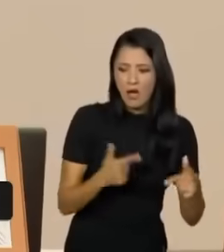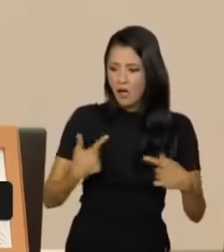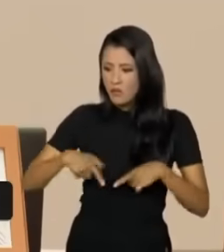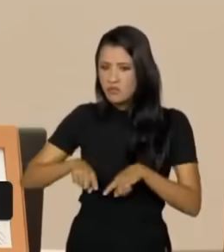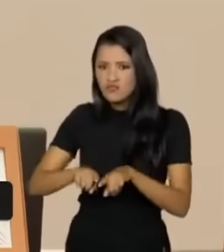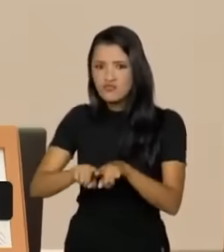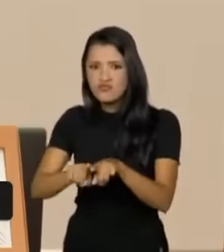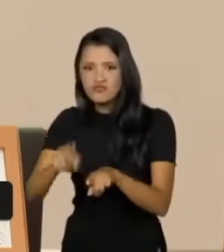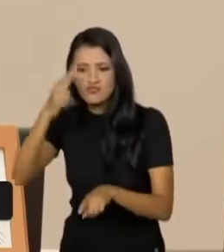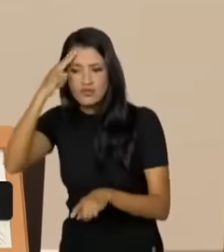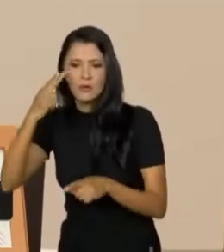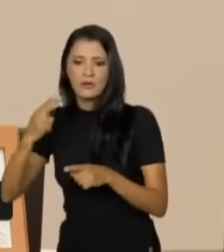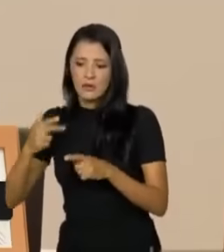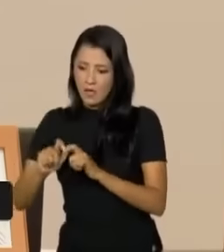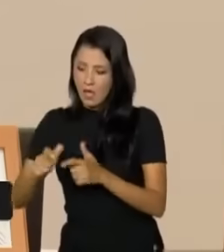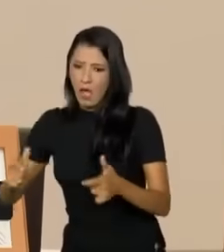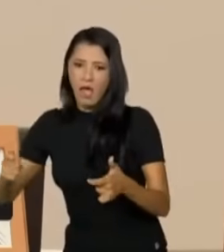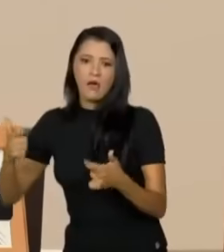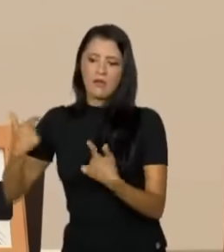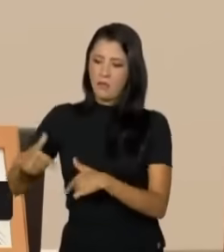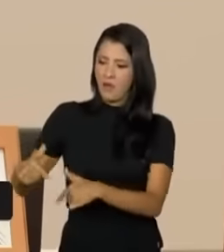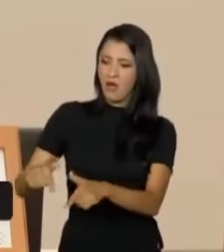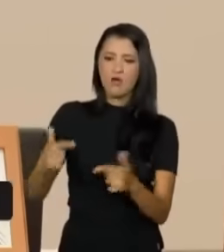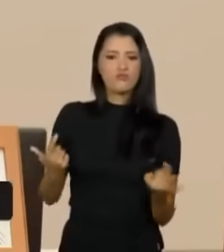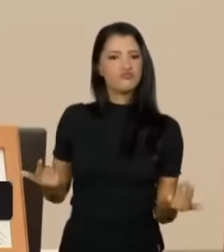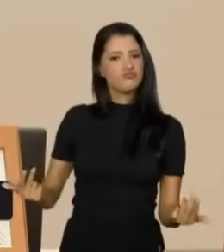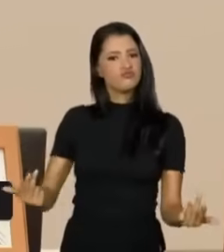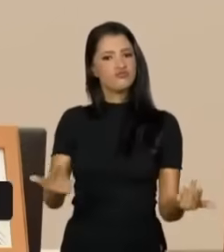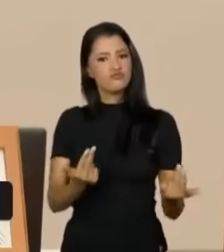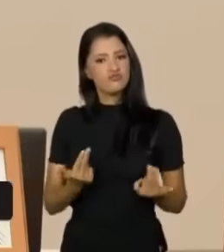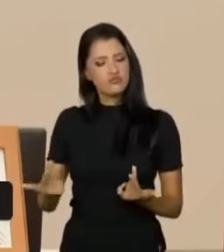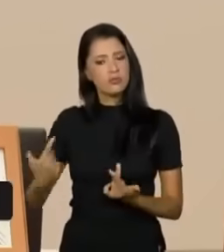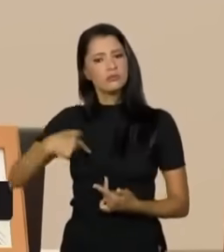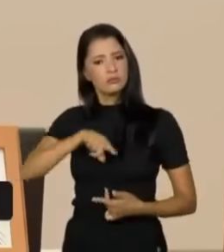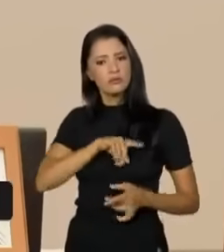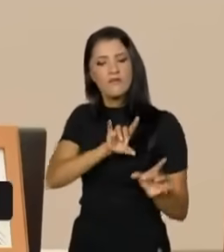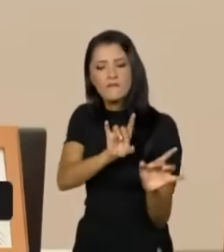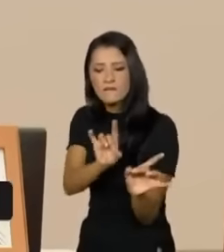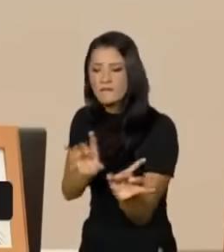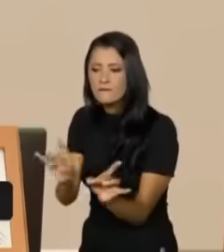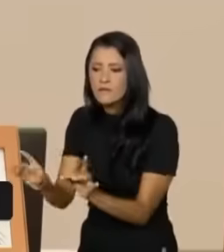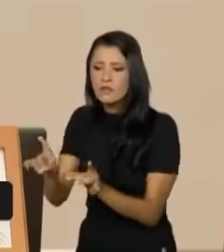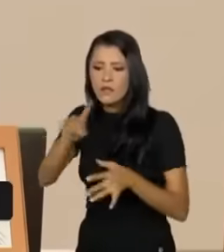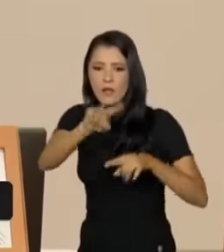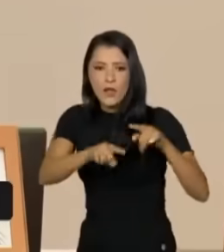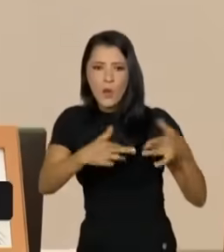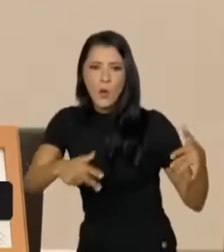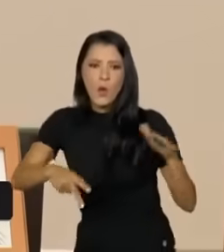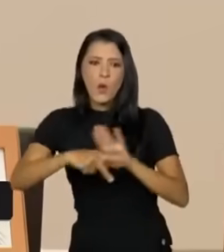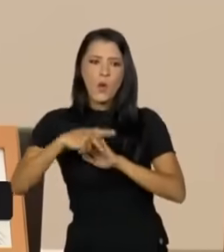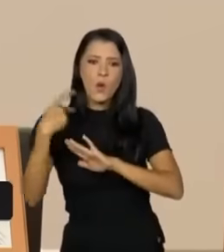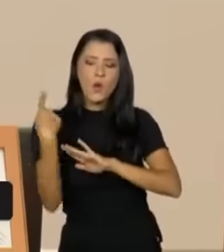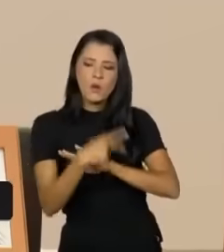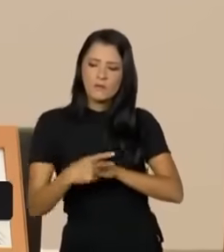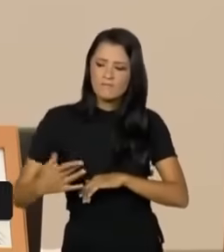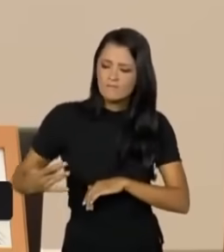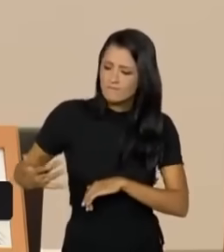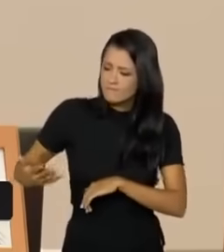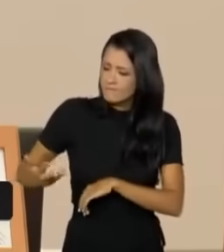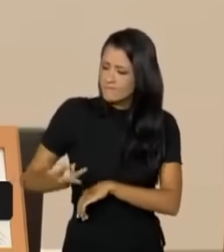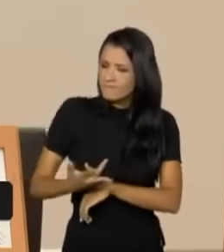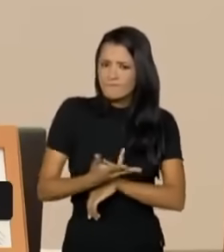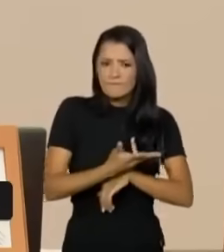Saudita. E que a gente possa vender ao mundo as coisas com melhor